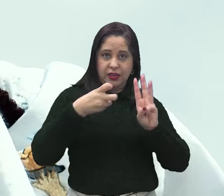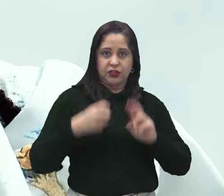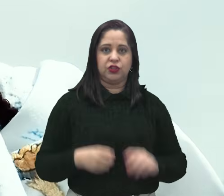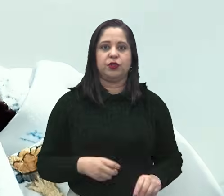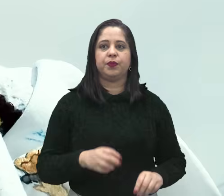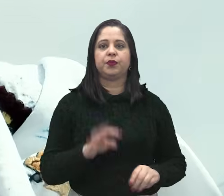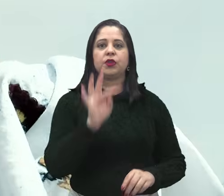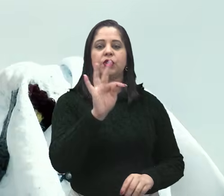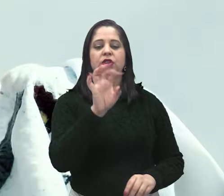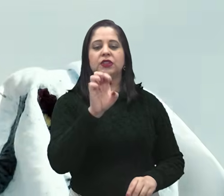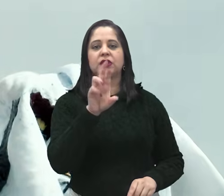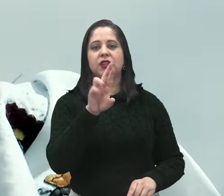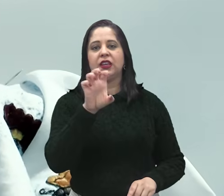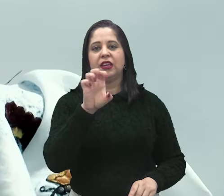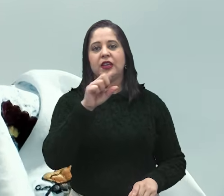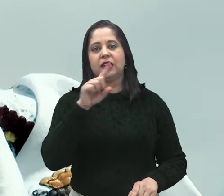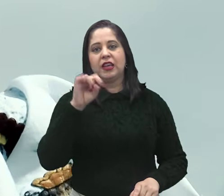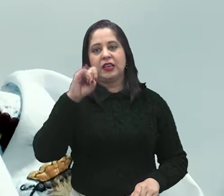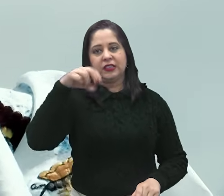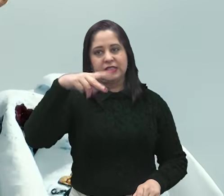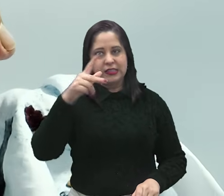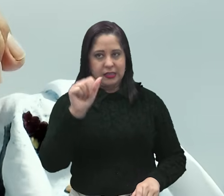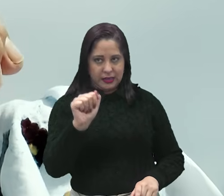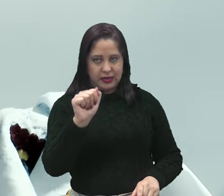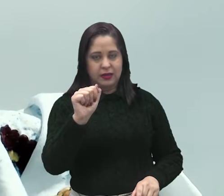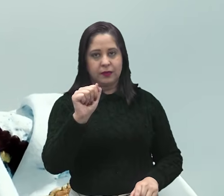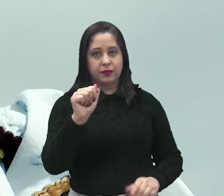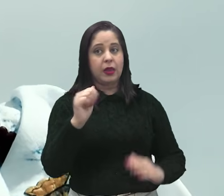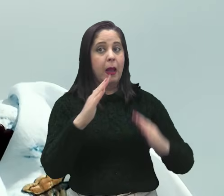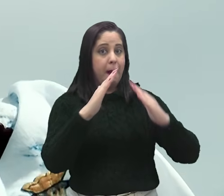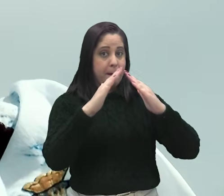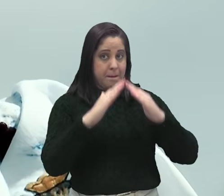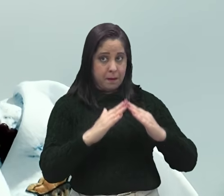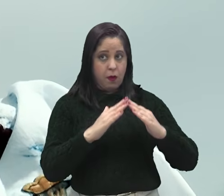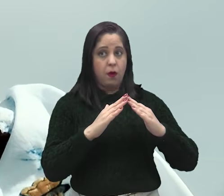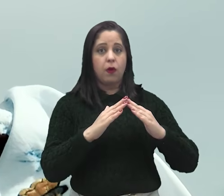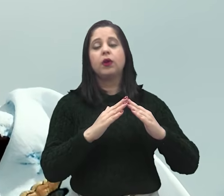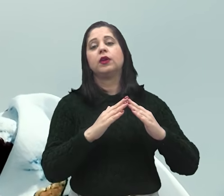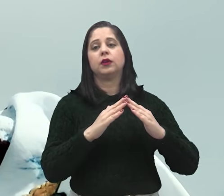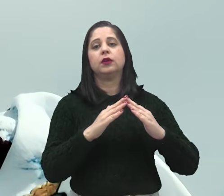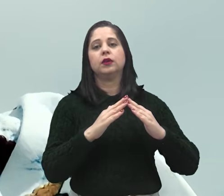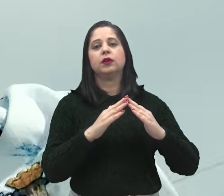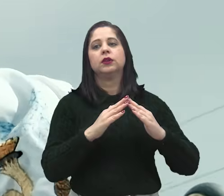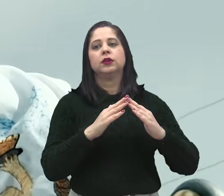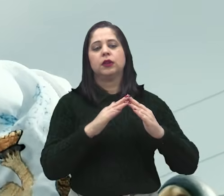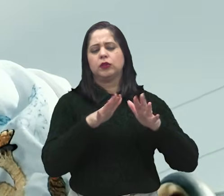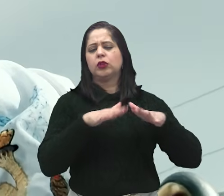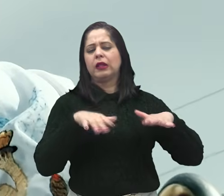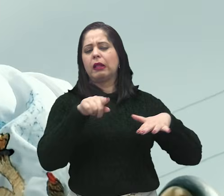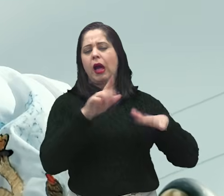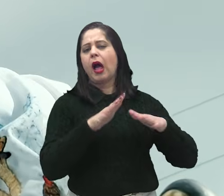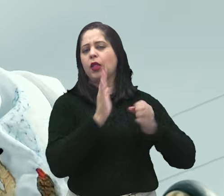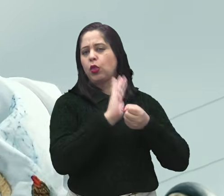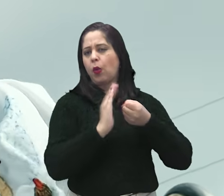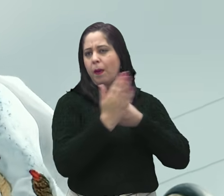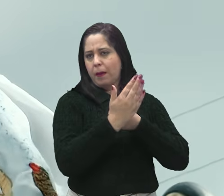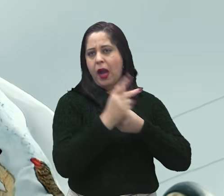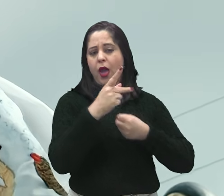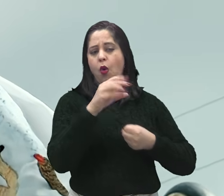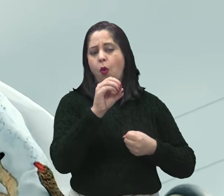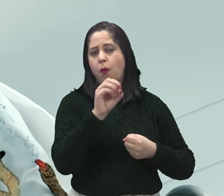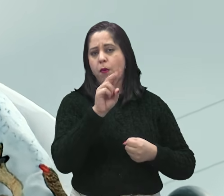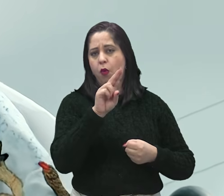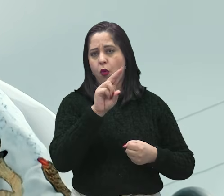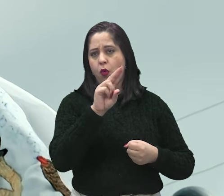do Vale. Ela mora desde o início do bairro ali naquela região, uma liderança também comunitária, já teve um